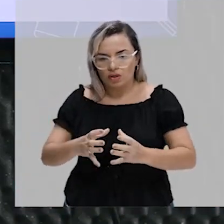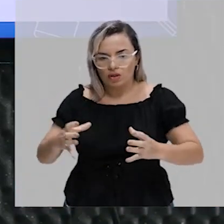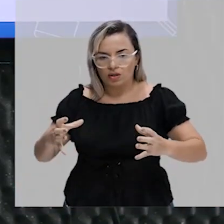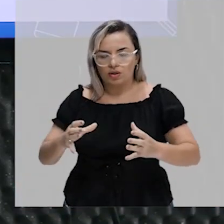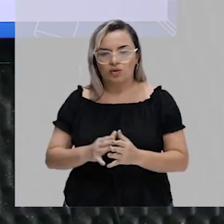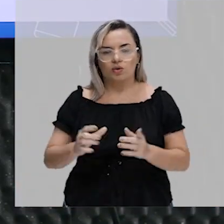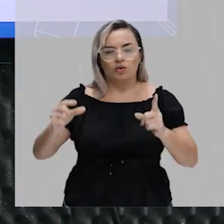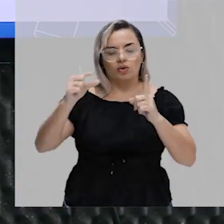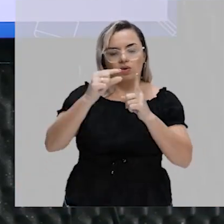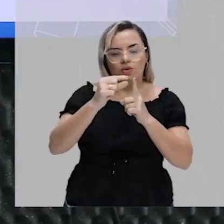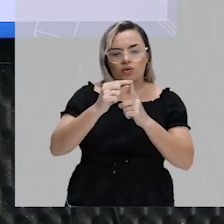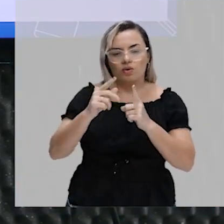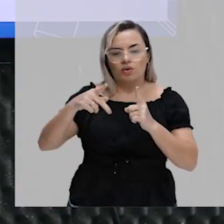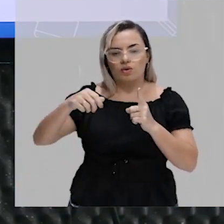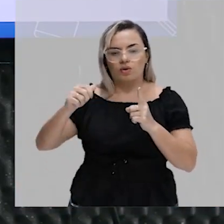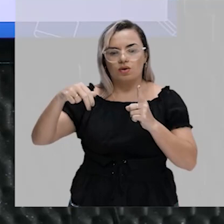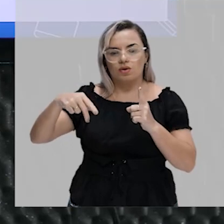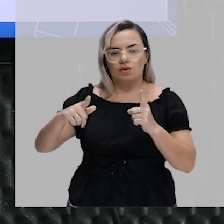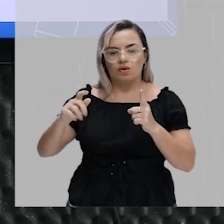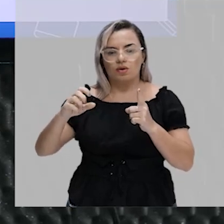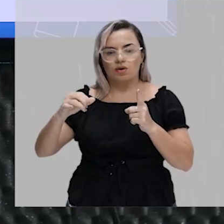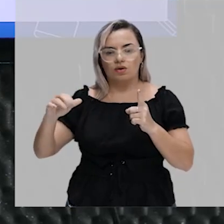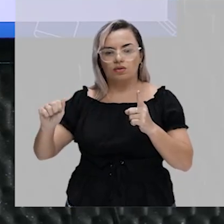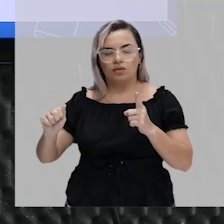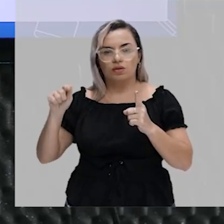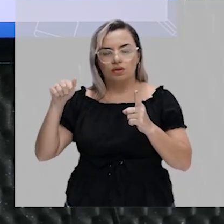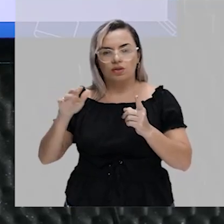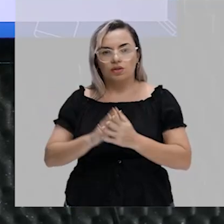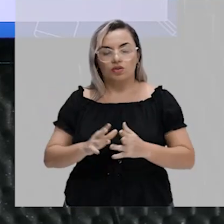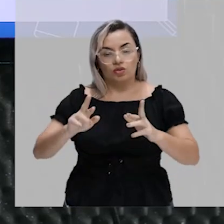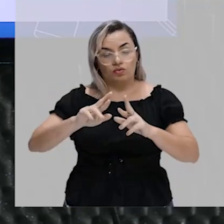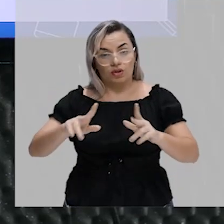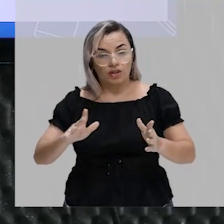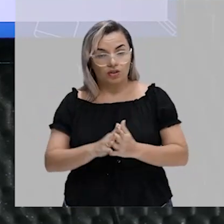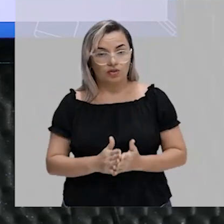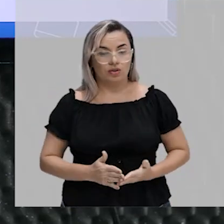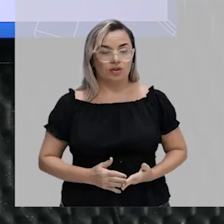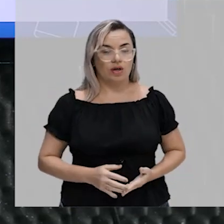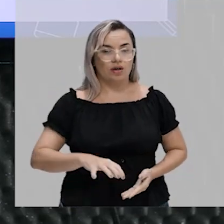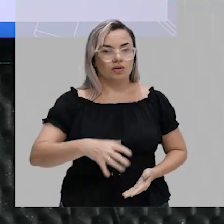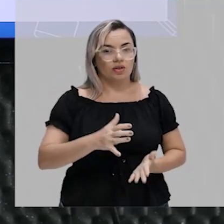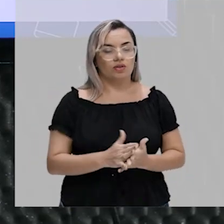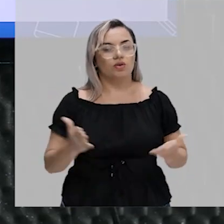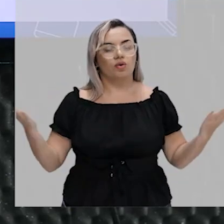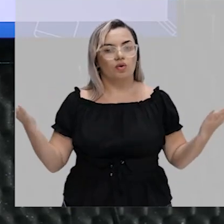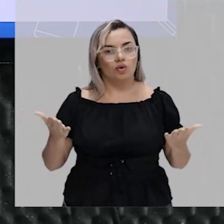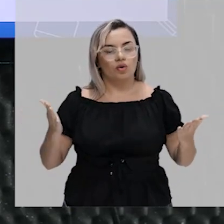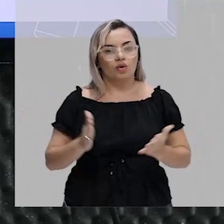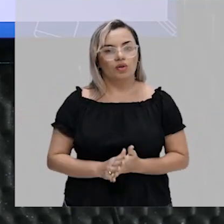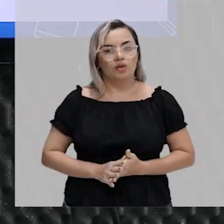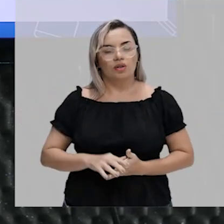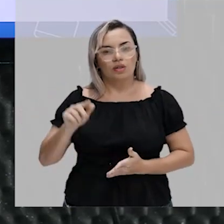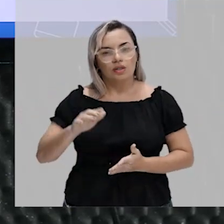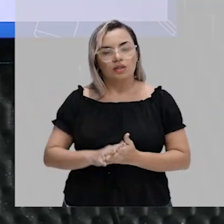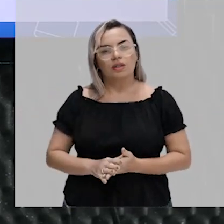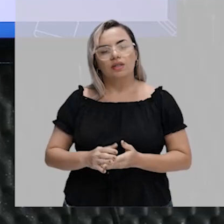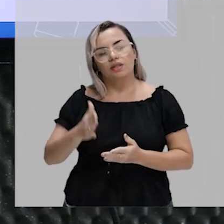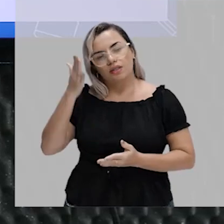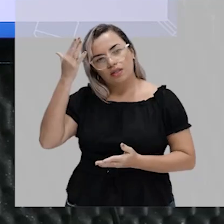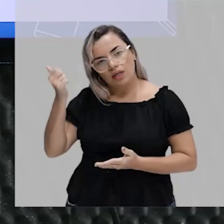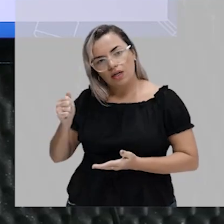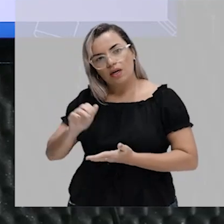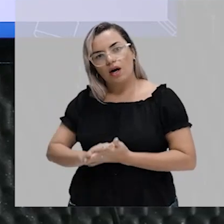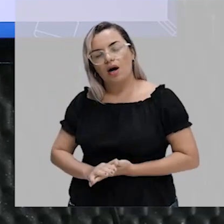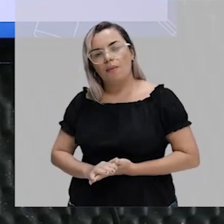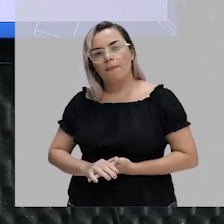Pangeia. Diferentemente do que acontece hoje, que nós temos o continente africano, o continente asiático, né? Nós temos